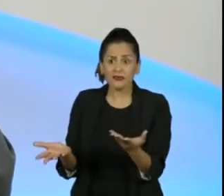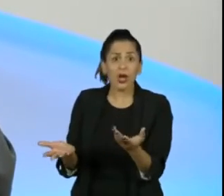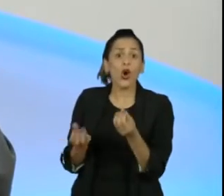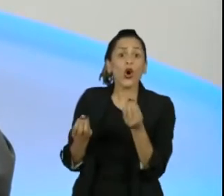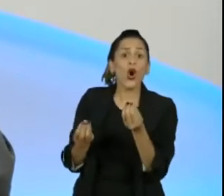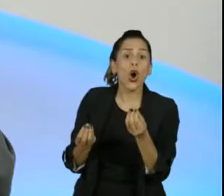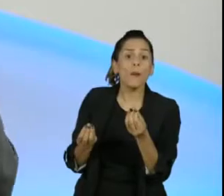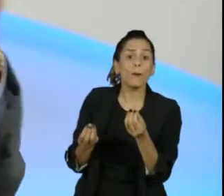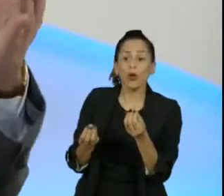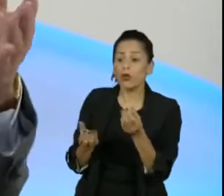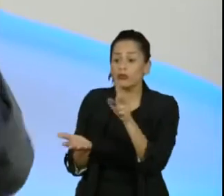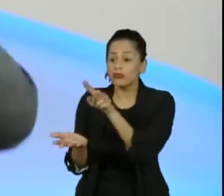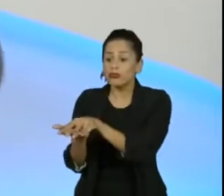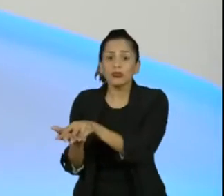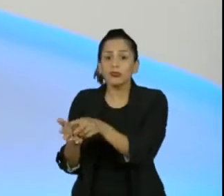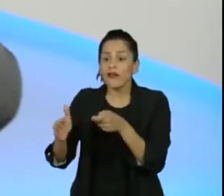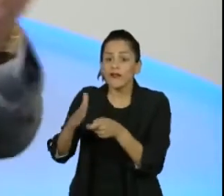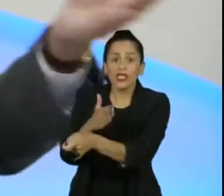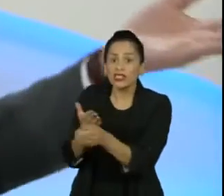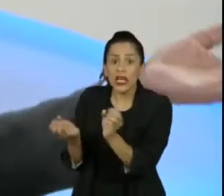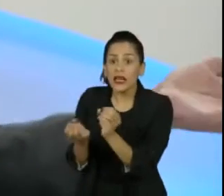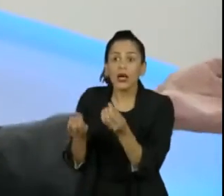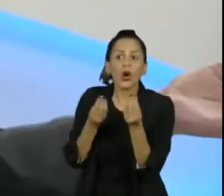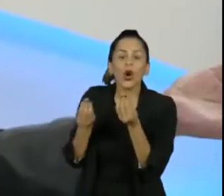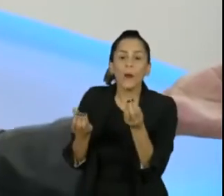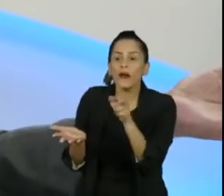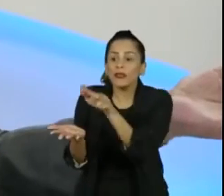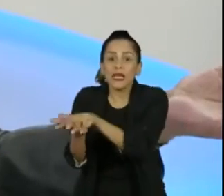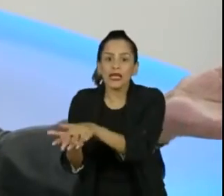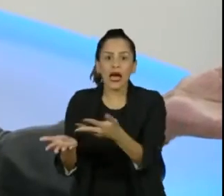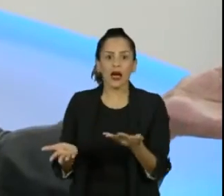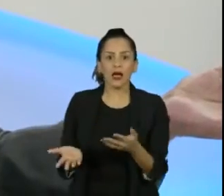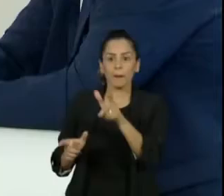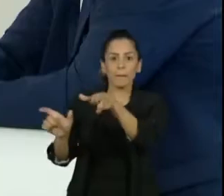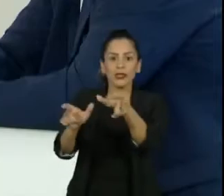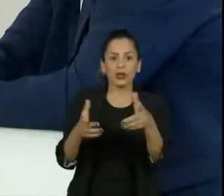Entendeu? Eu estou colocando para mim não ver o que eu estou vendo aí no Brasil inteiro.